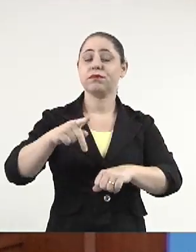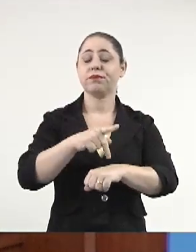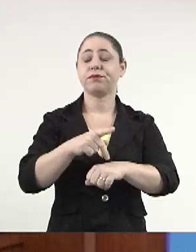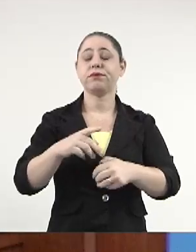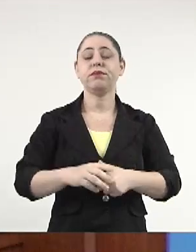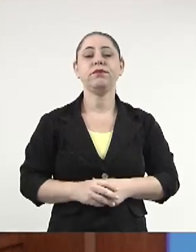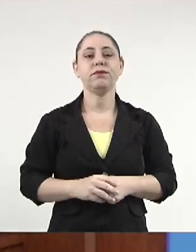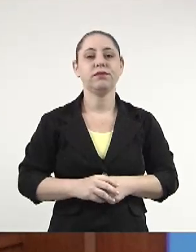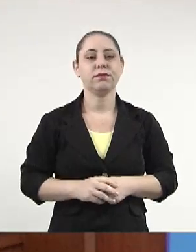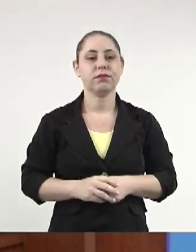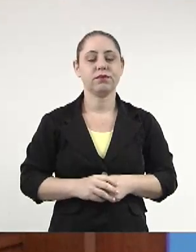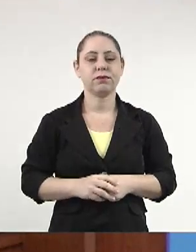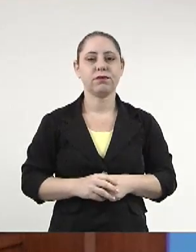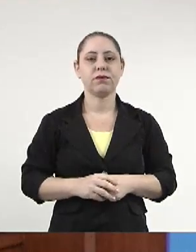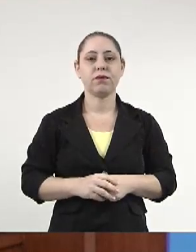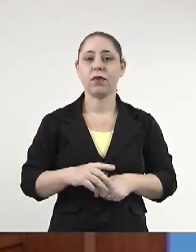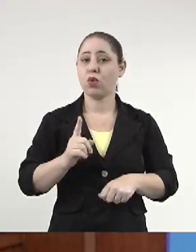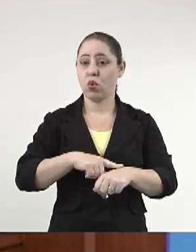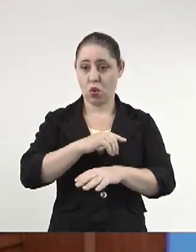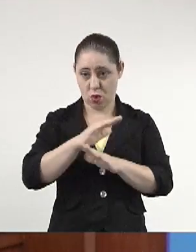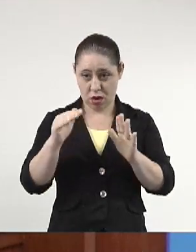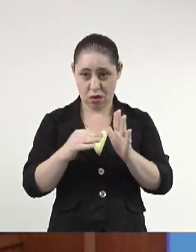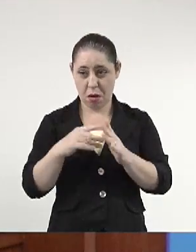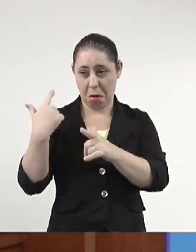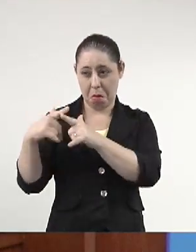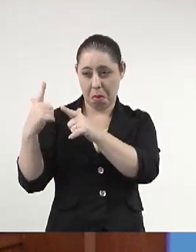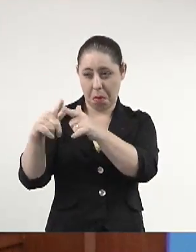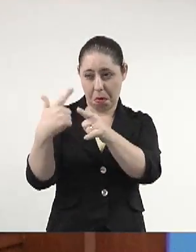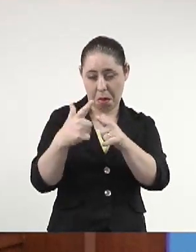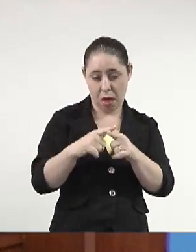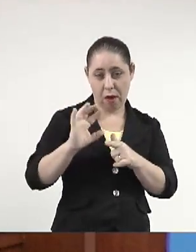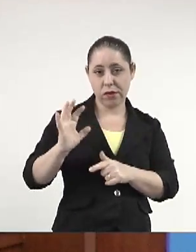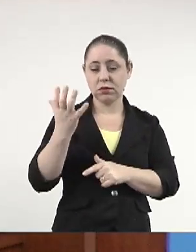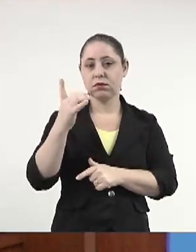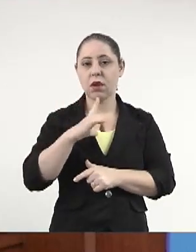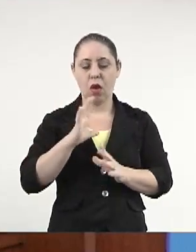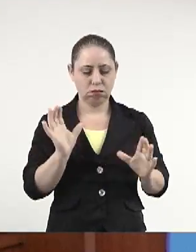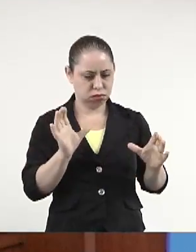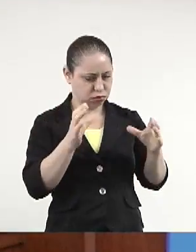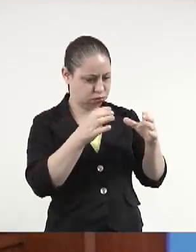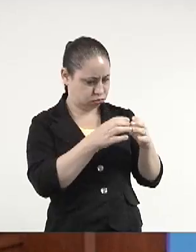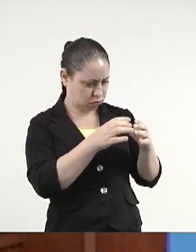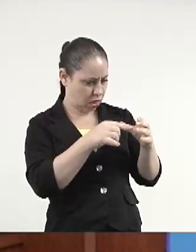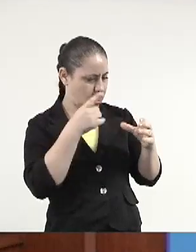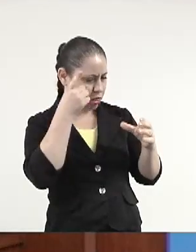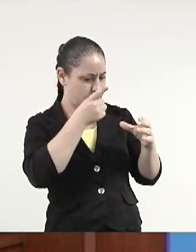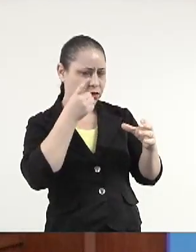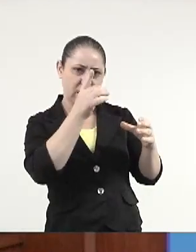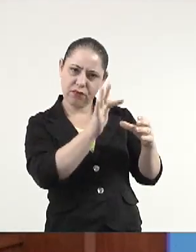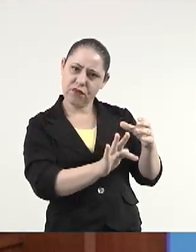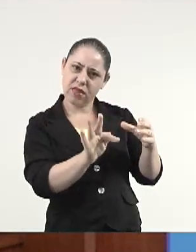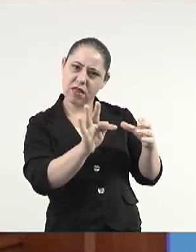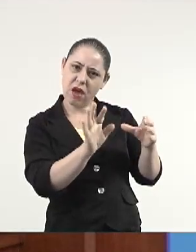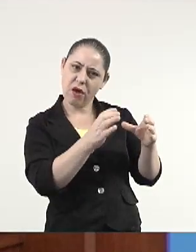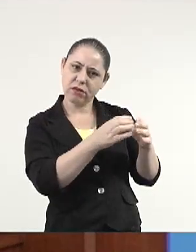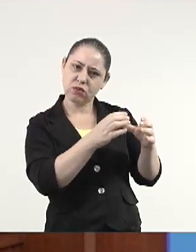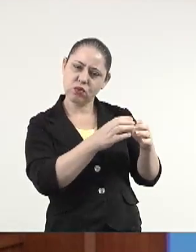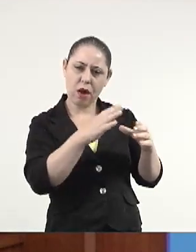país. Enquanto tudo isso acontece, tem um grupo de deputados